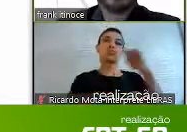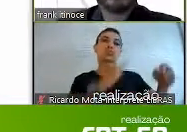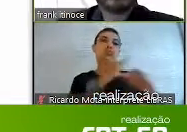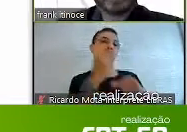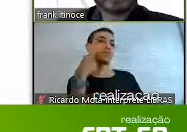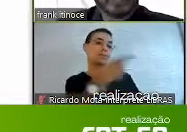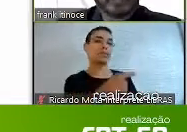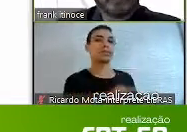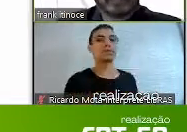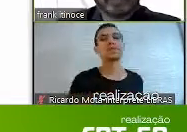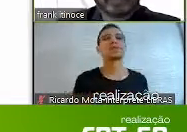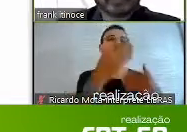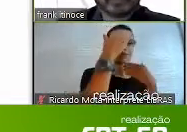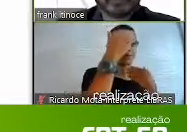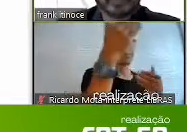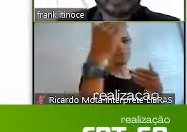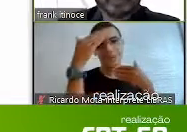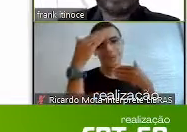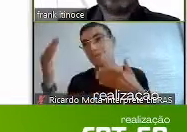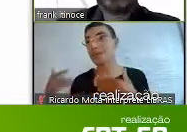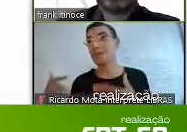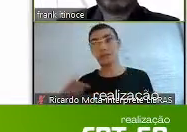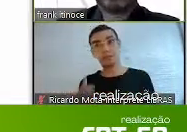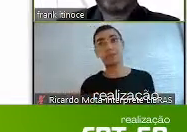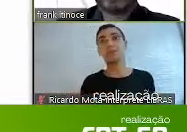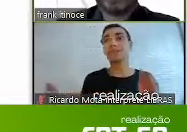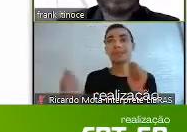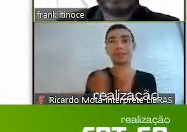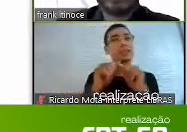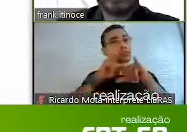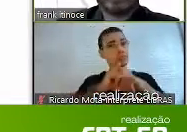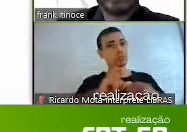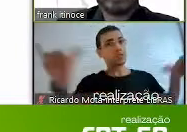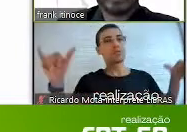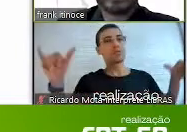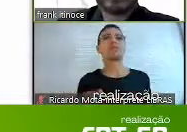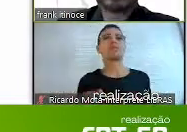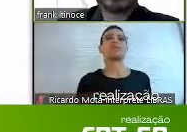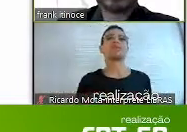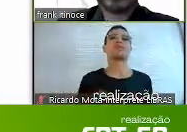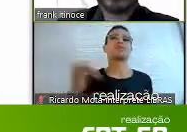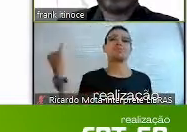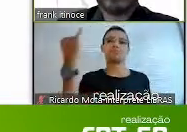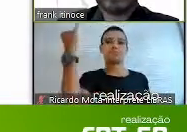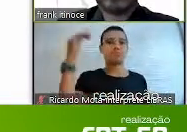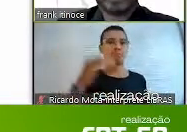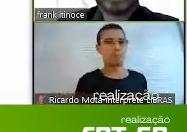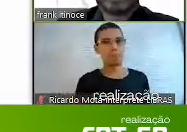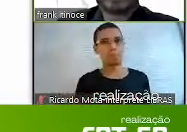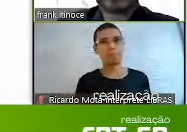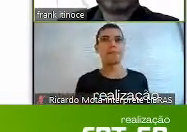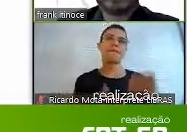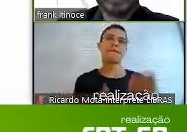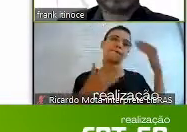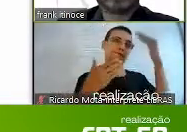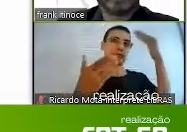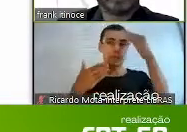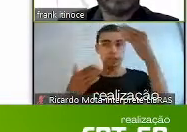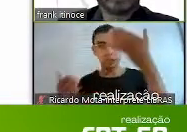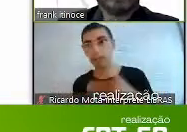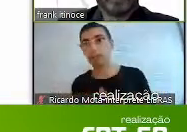poder compartilhar informações com os senhores, né? Então, eu agradeço na figura do presidente, né, o senhor